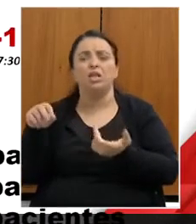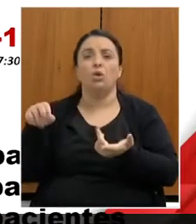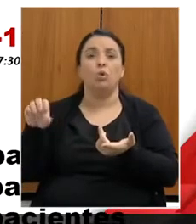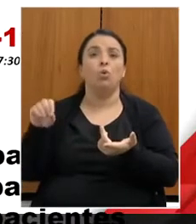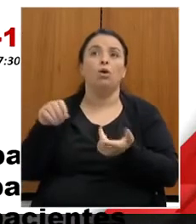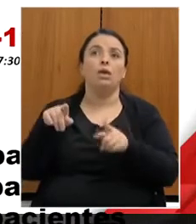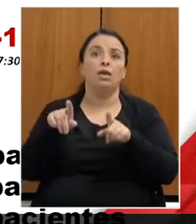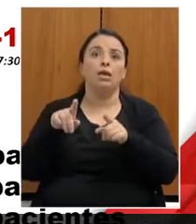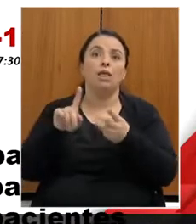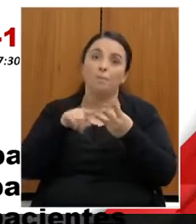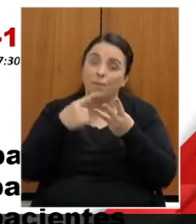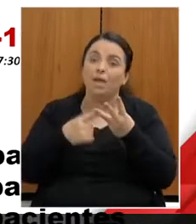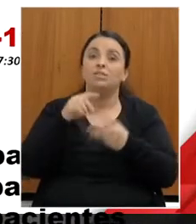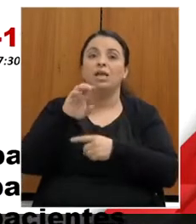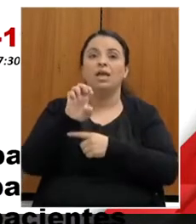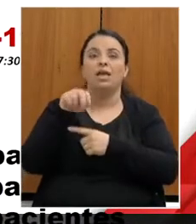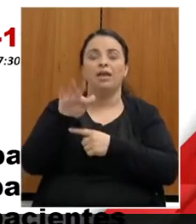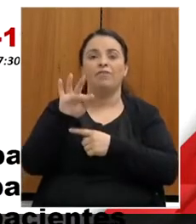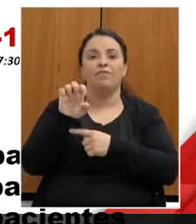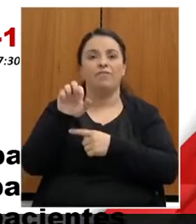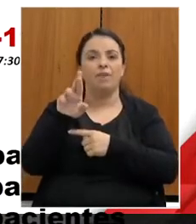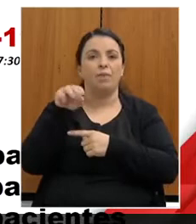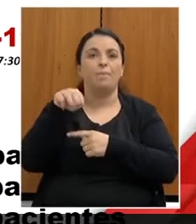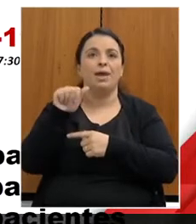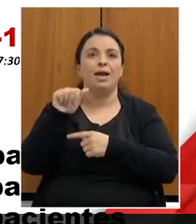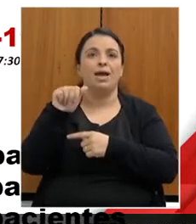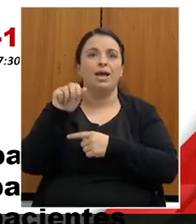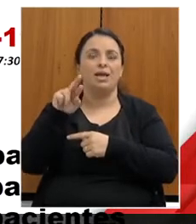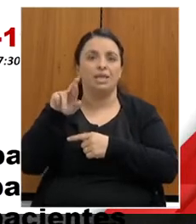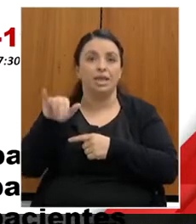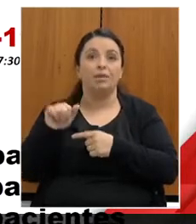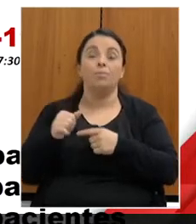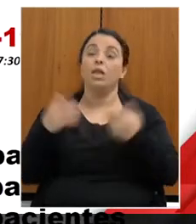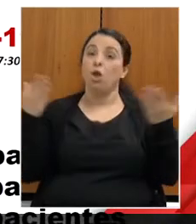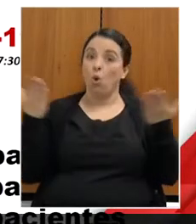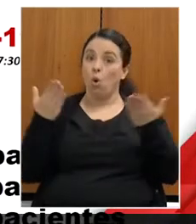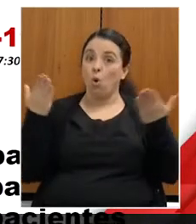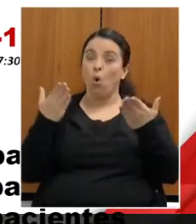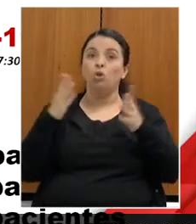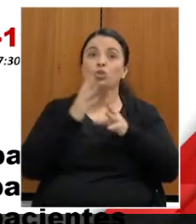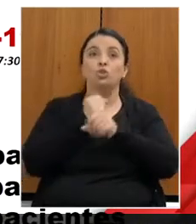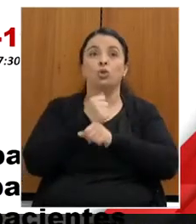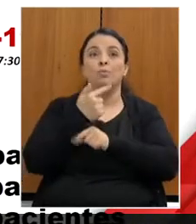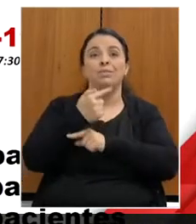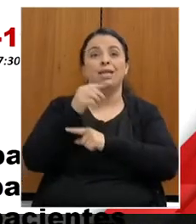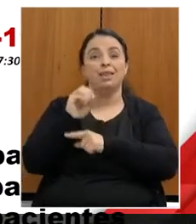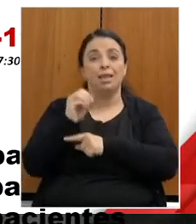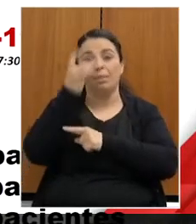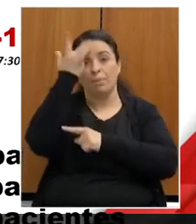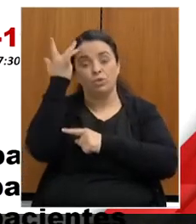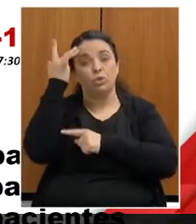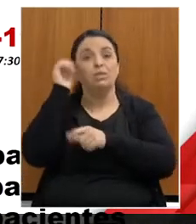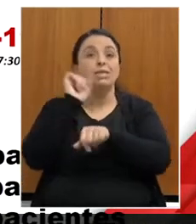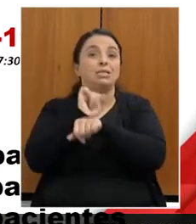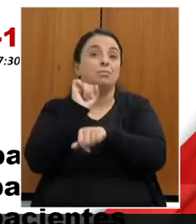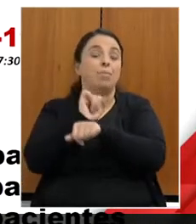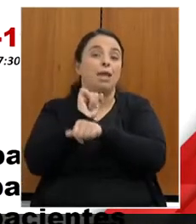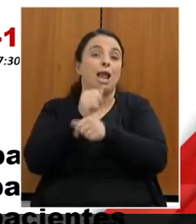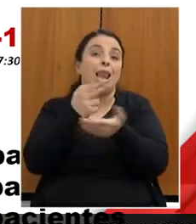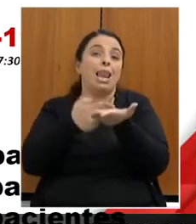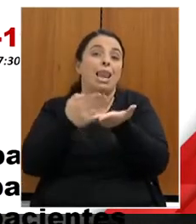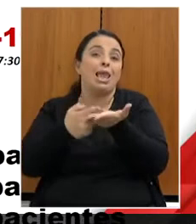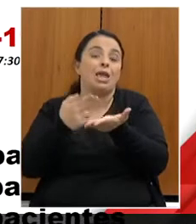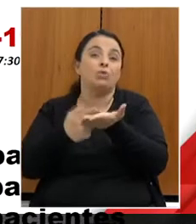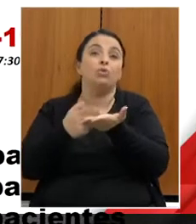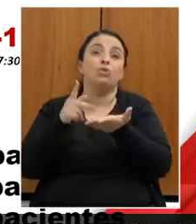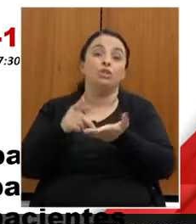Então, hoje, 70 pacientes aguardando leito de terapia intensiva. Esse número, para vocês terem noção,